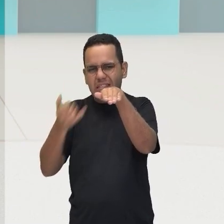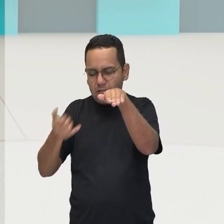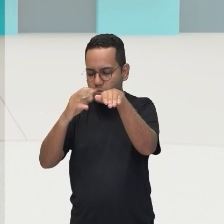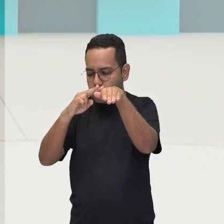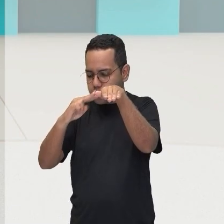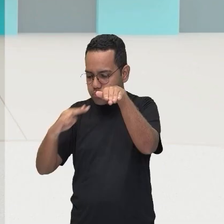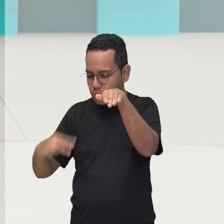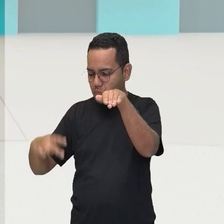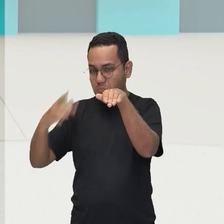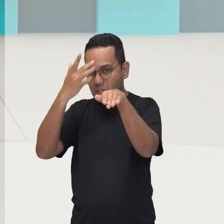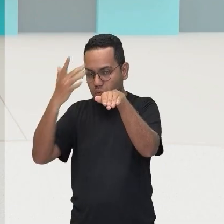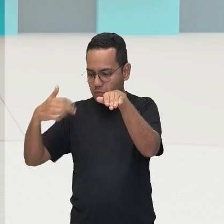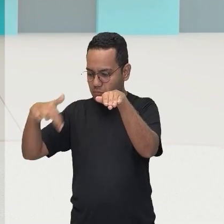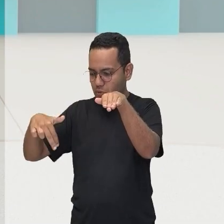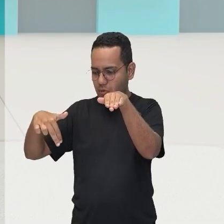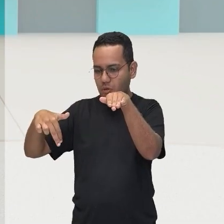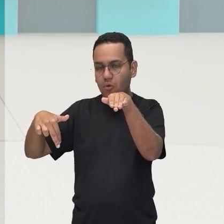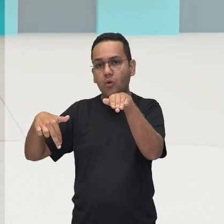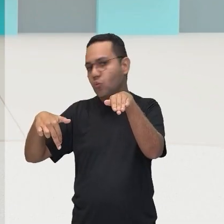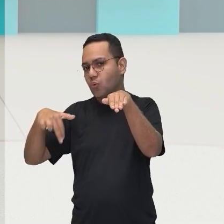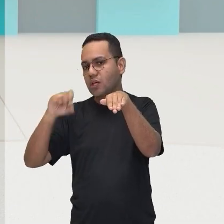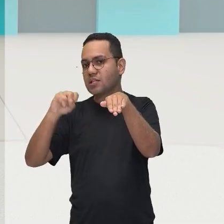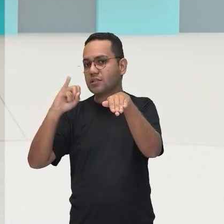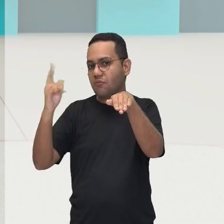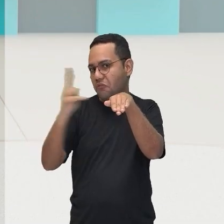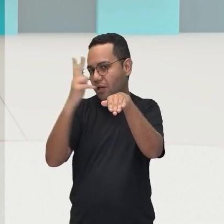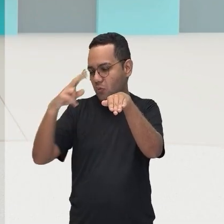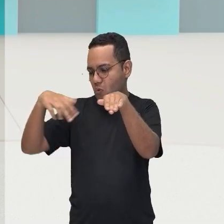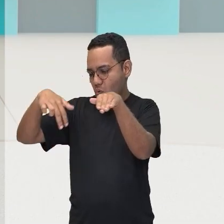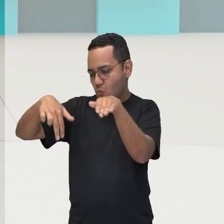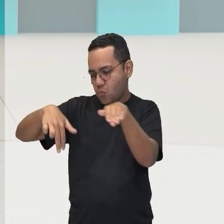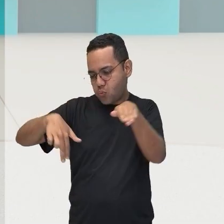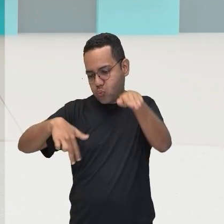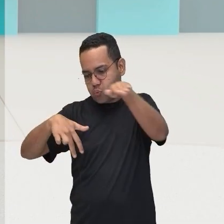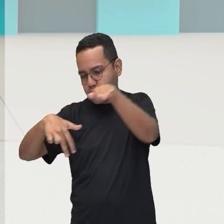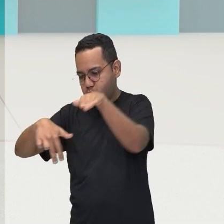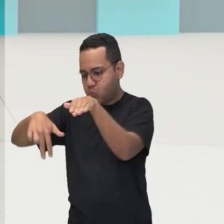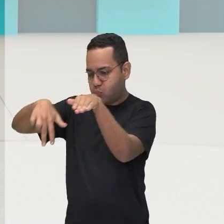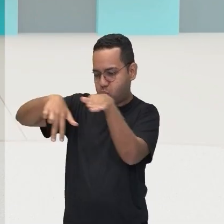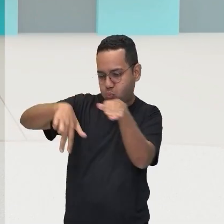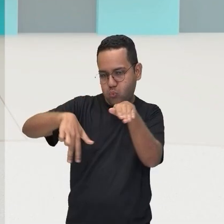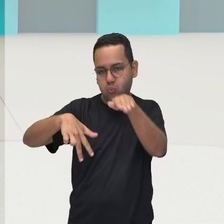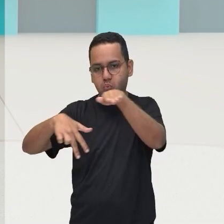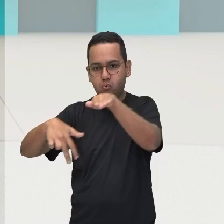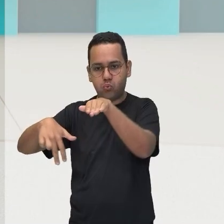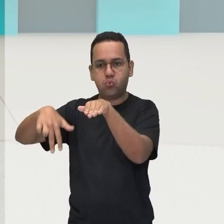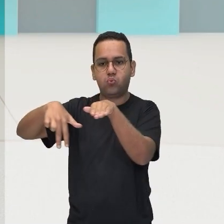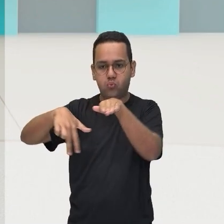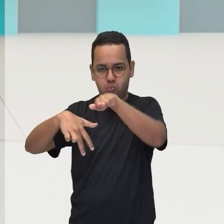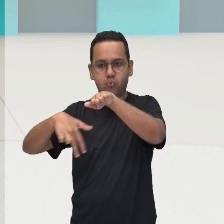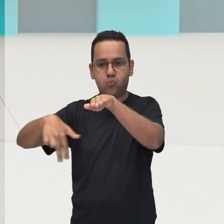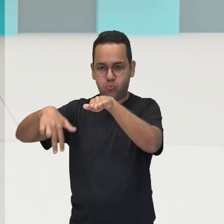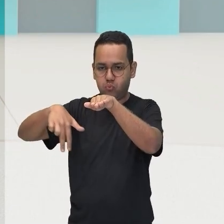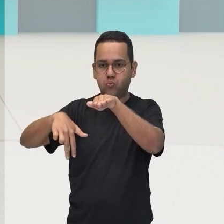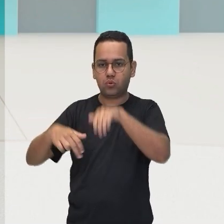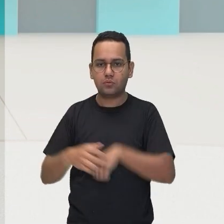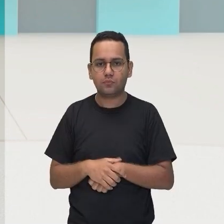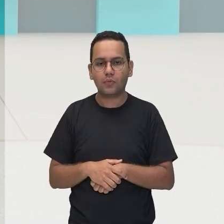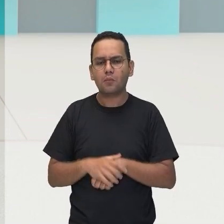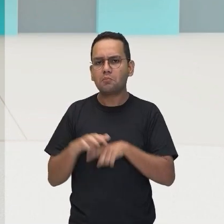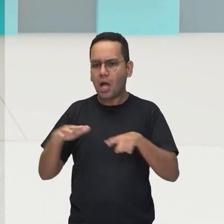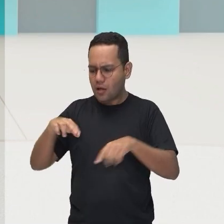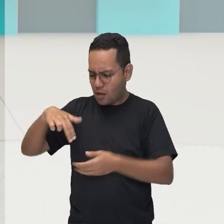a pessoa ela vai se guiando, fazendo manobras ali na água, e nos seus pés vai estar